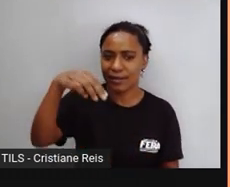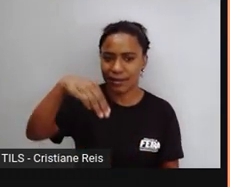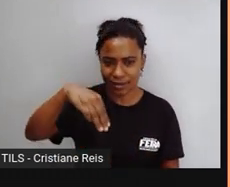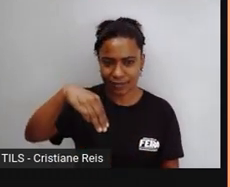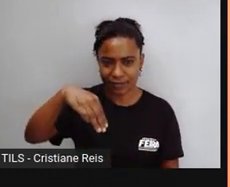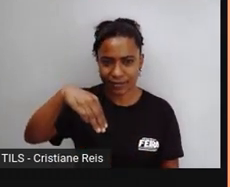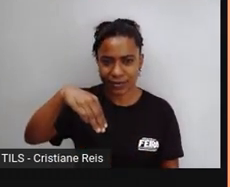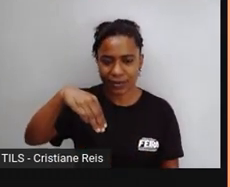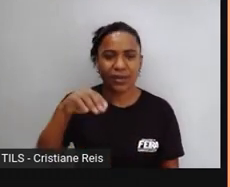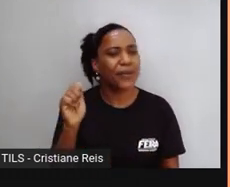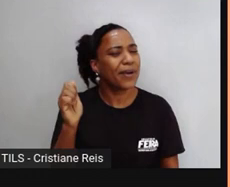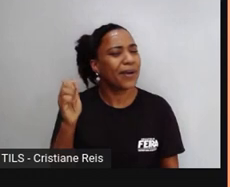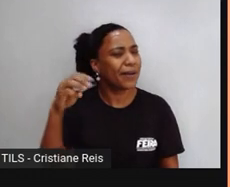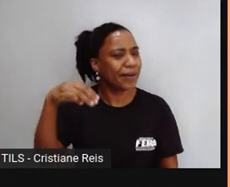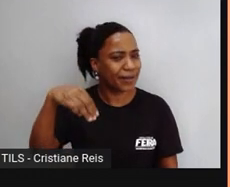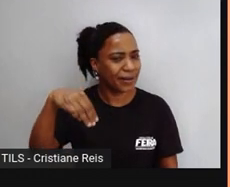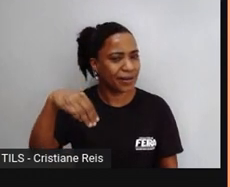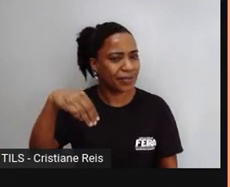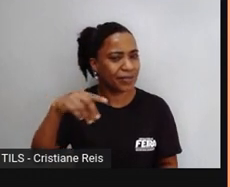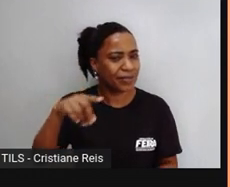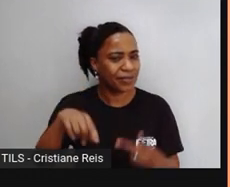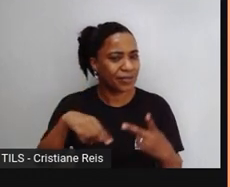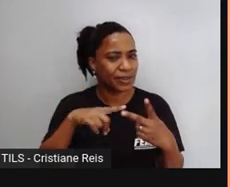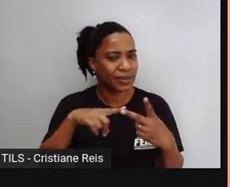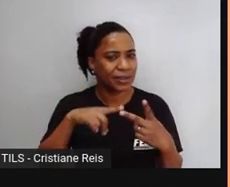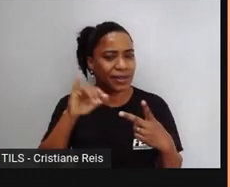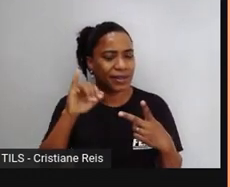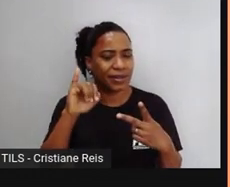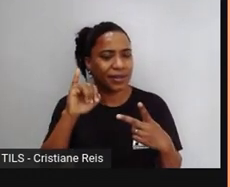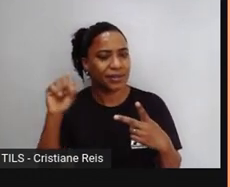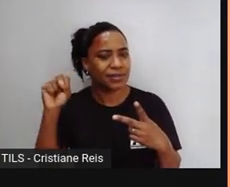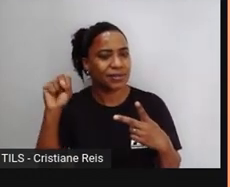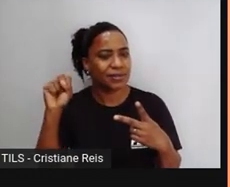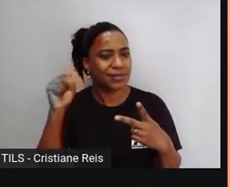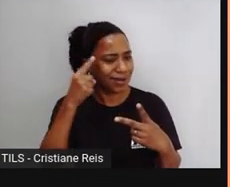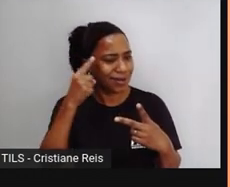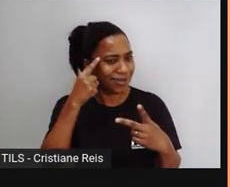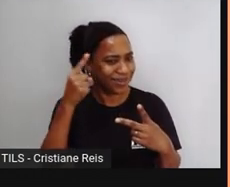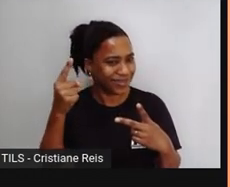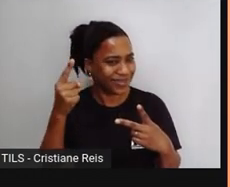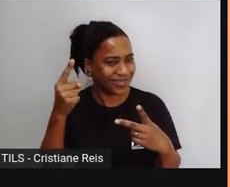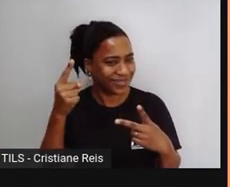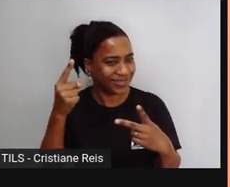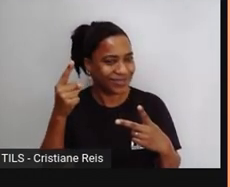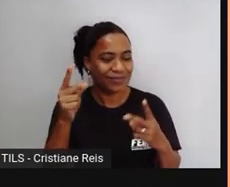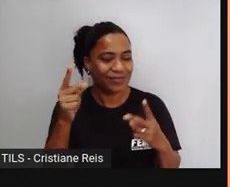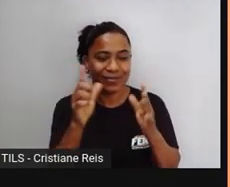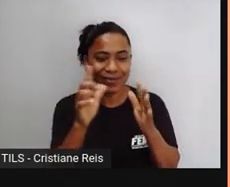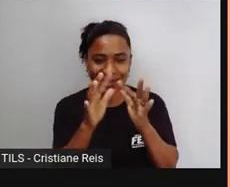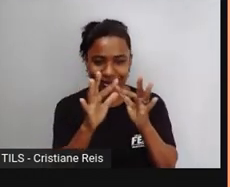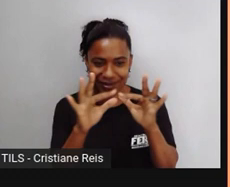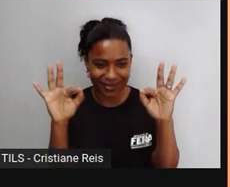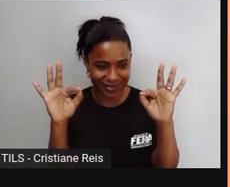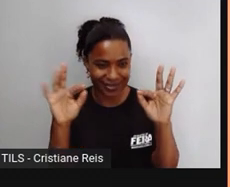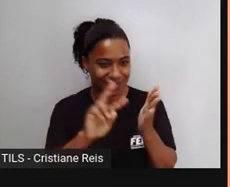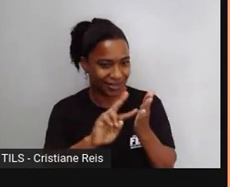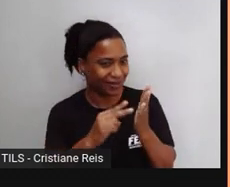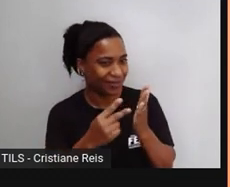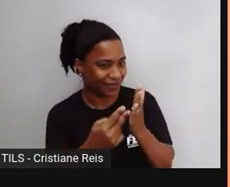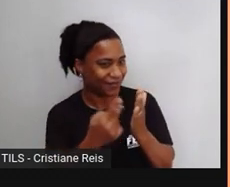que palavras são essas? Então vamos tentar compreender essas frases em inglês junto comigo? Let's